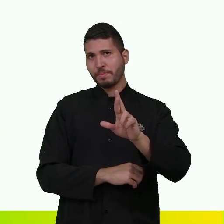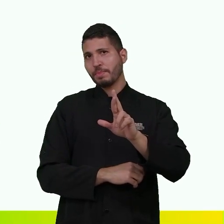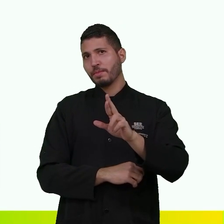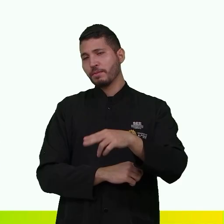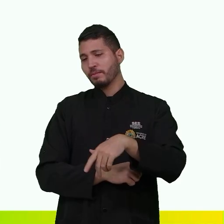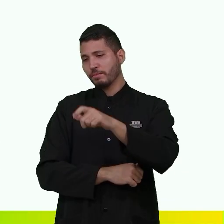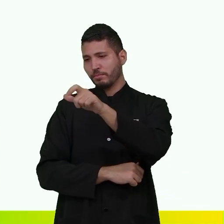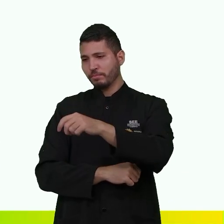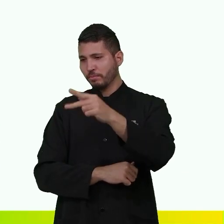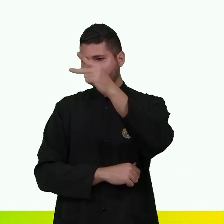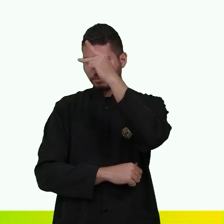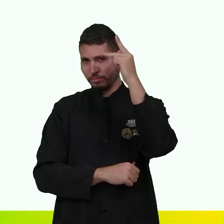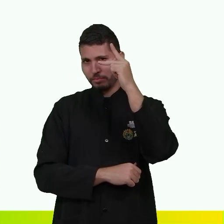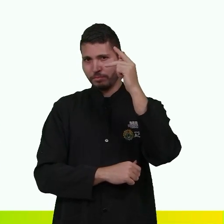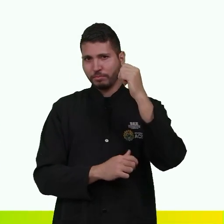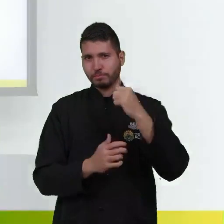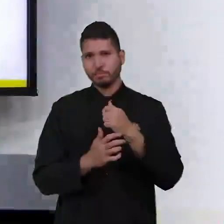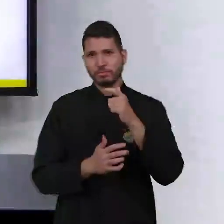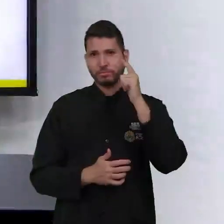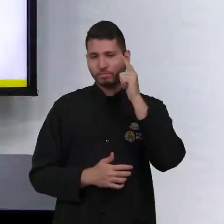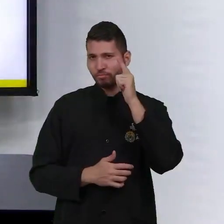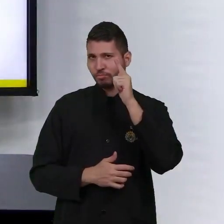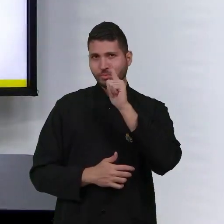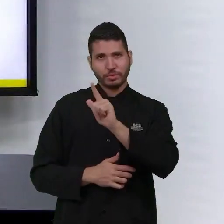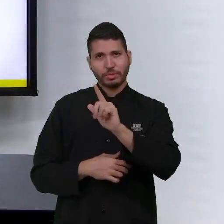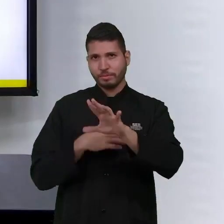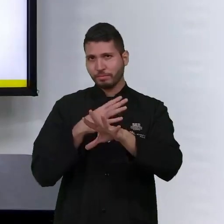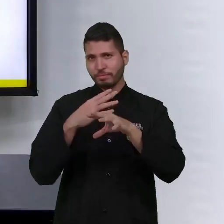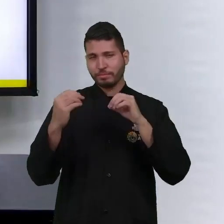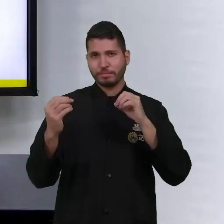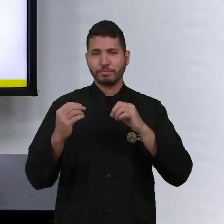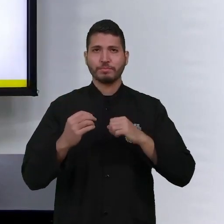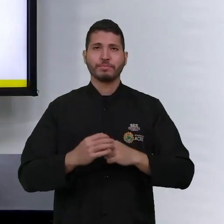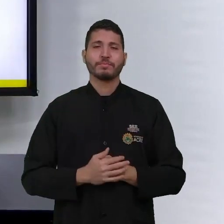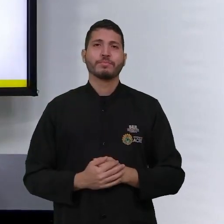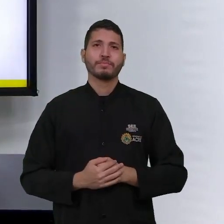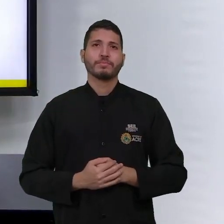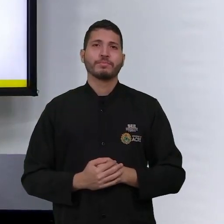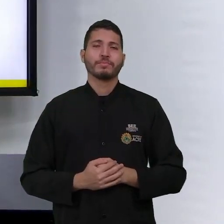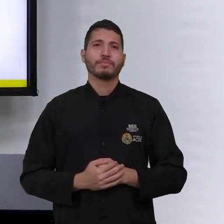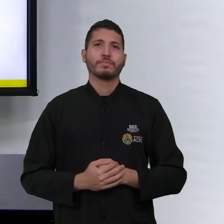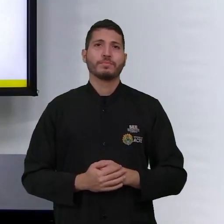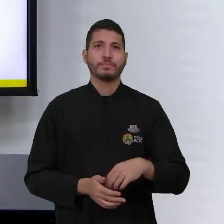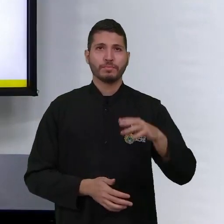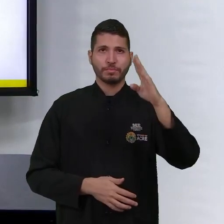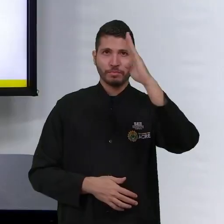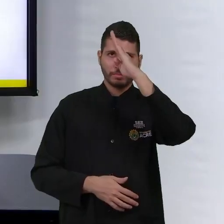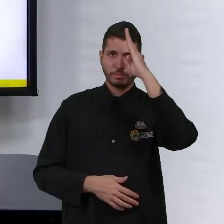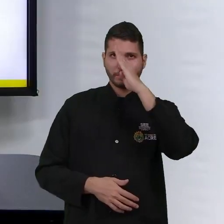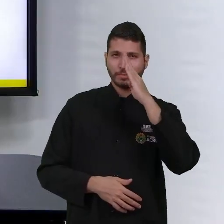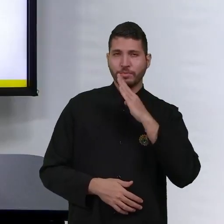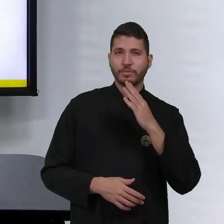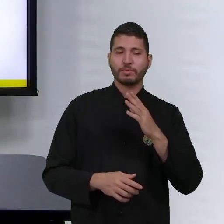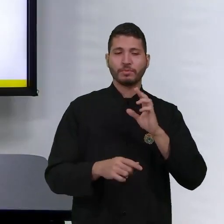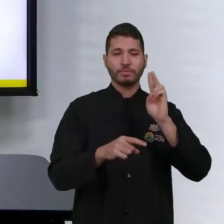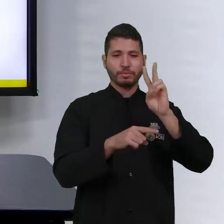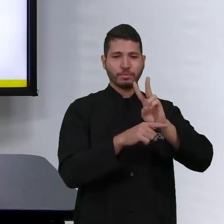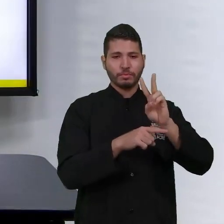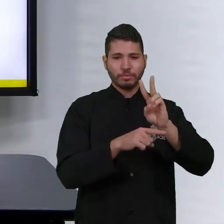sem a intervenção externa. Qual é a intervenção externa? No caso do Brasil, a intervenção do Ministério do Trabalho,